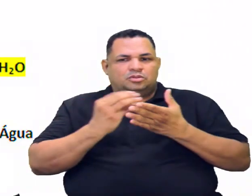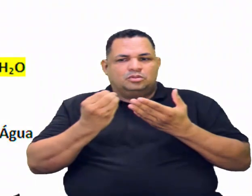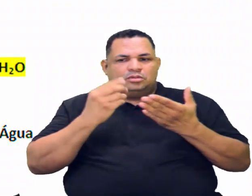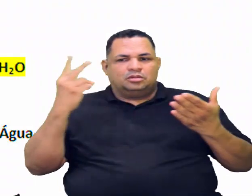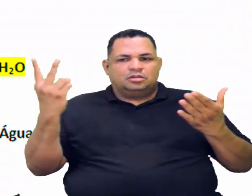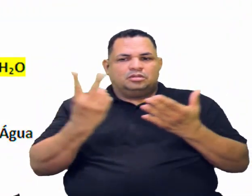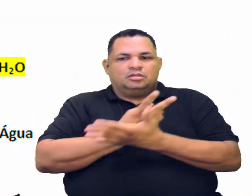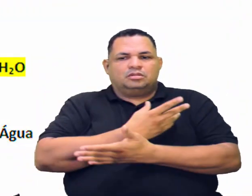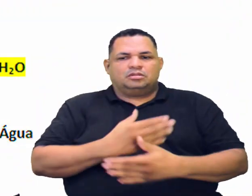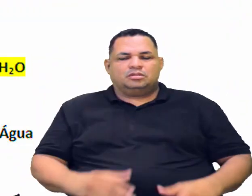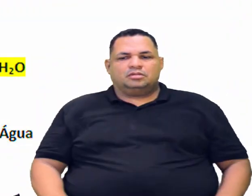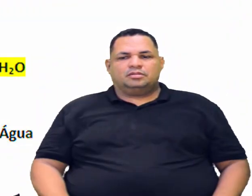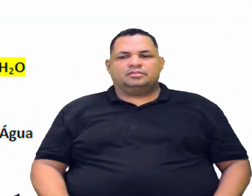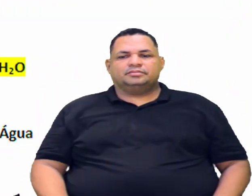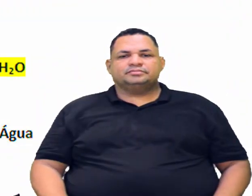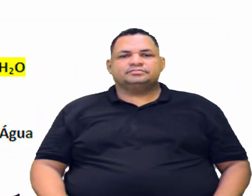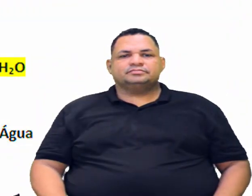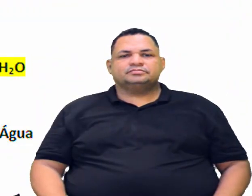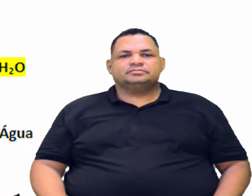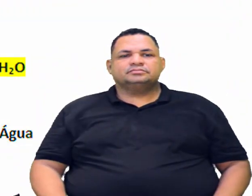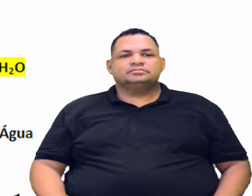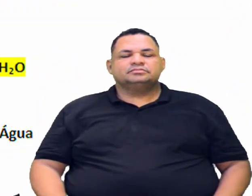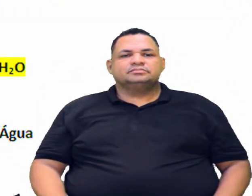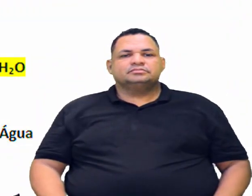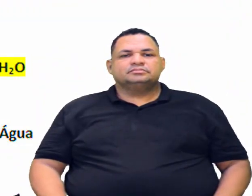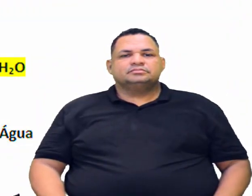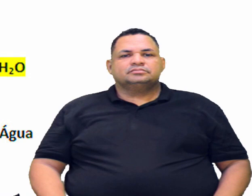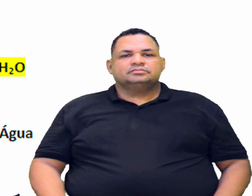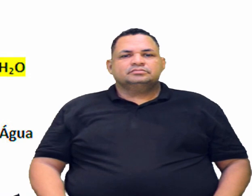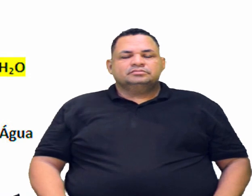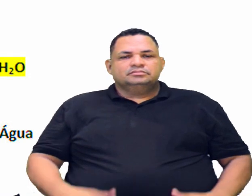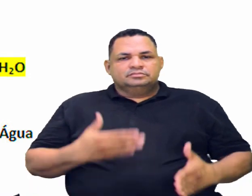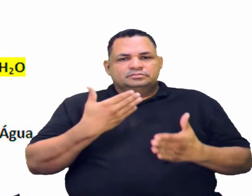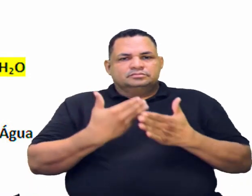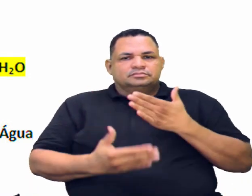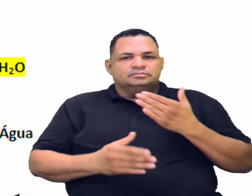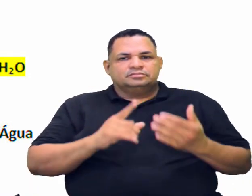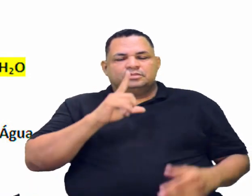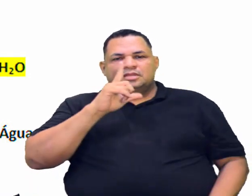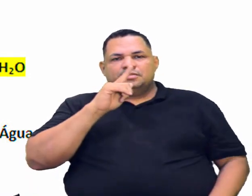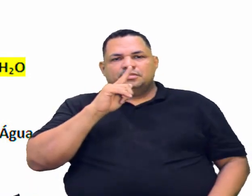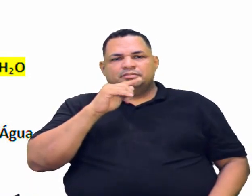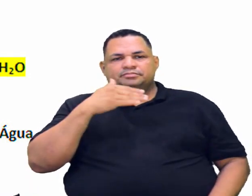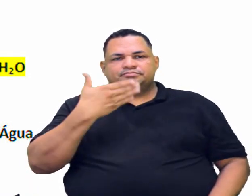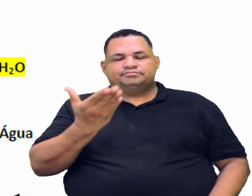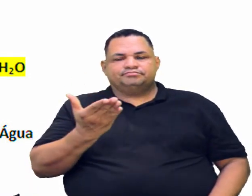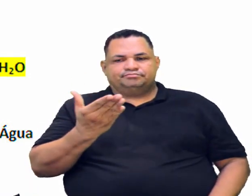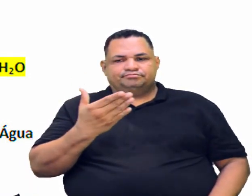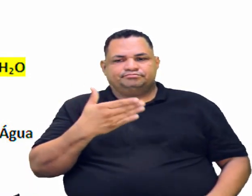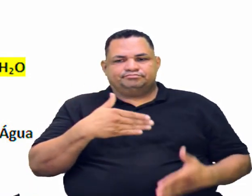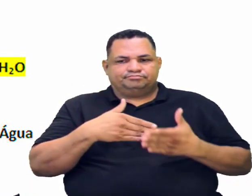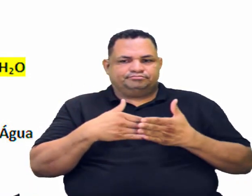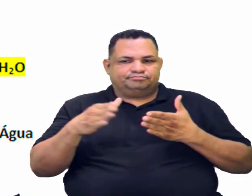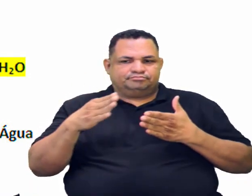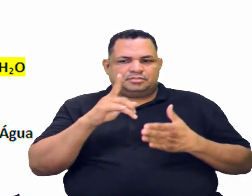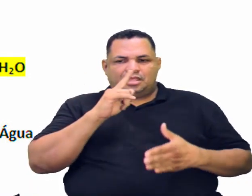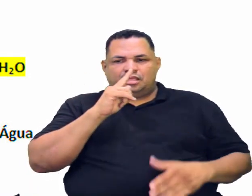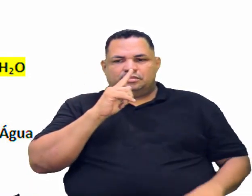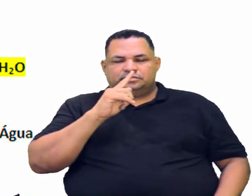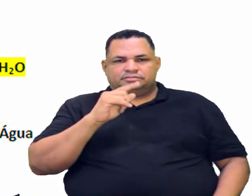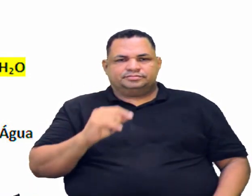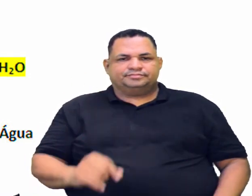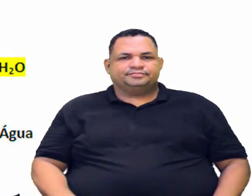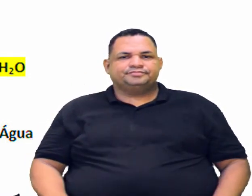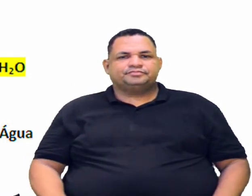acontece? Olha só. Desidratação, a gente já viu que vai ser aquela reação onde nós vamos ter a eliminação de